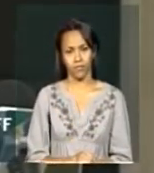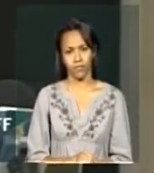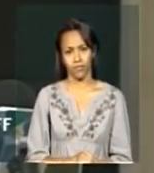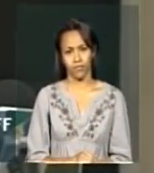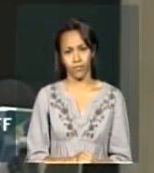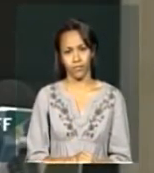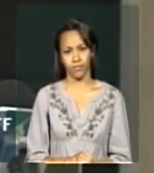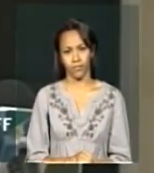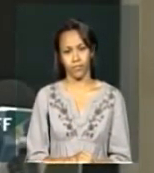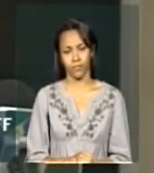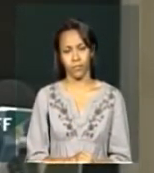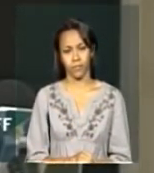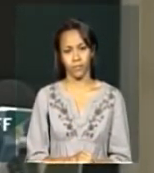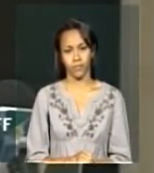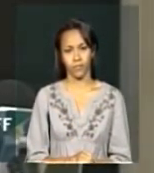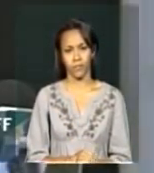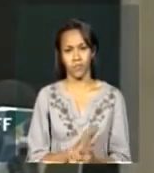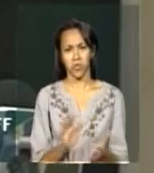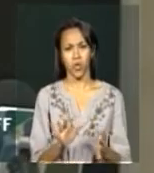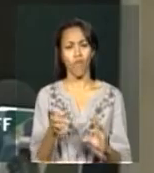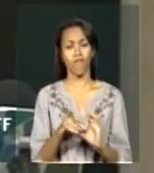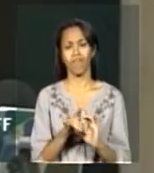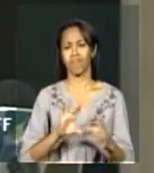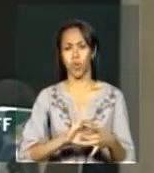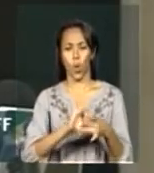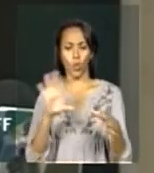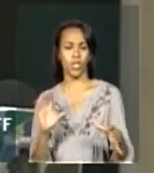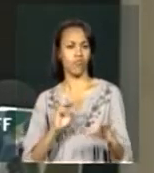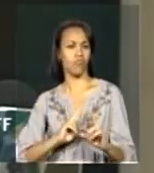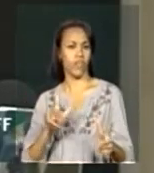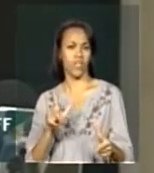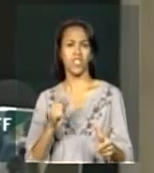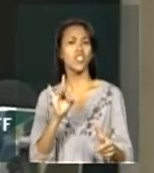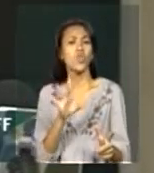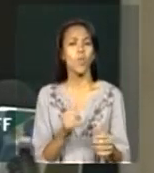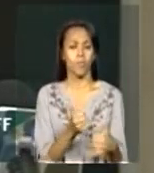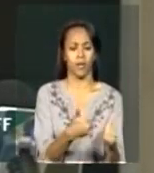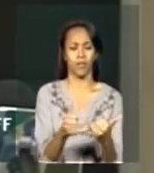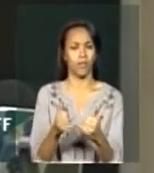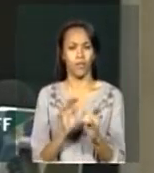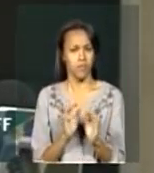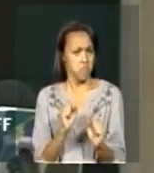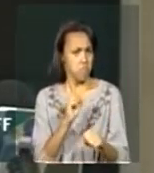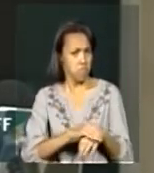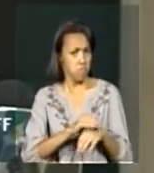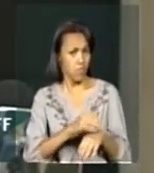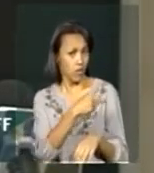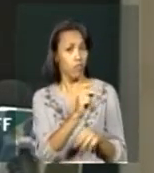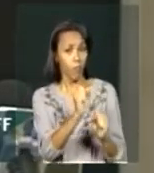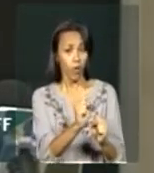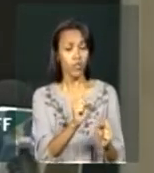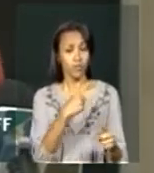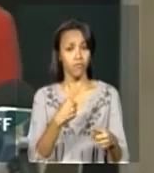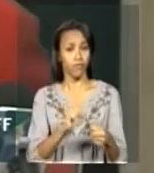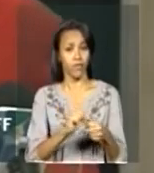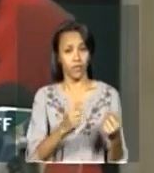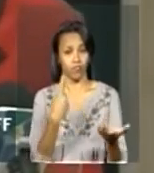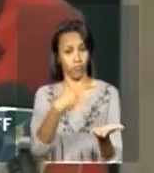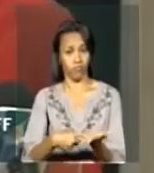diríamos assim, eh, fora do contexto. Era foi, era uma brincadeira. Ele pode fazer e porque